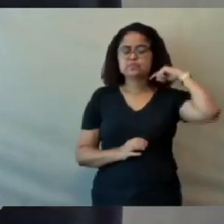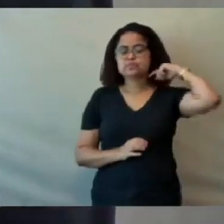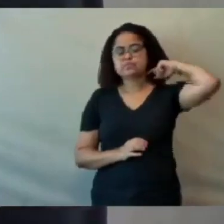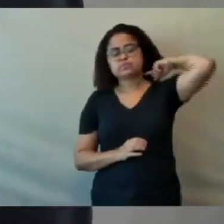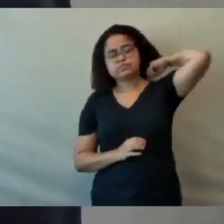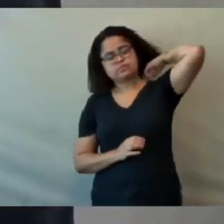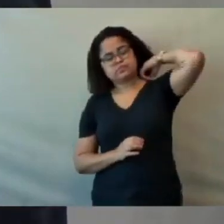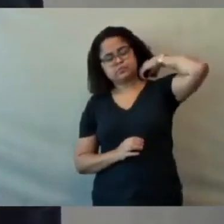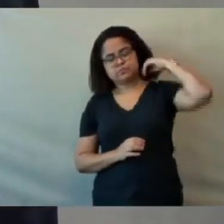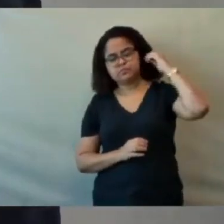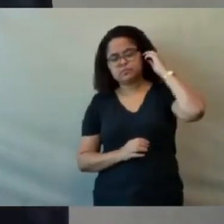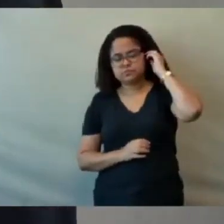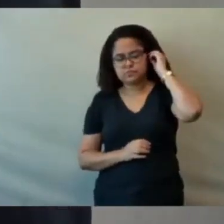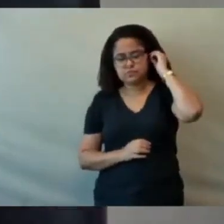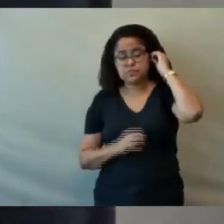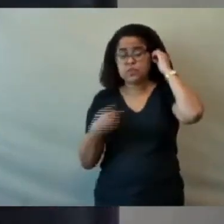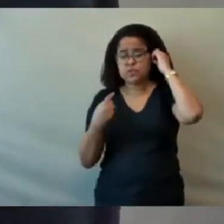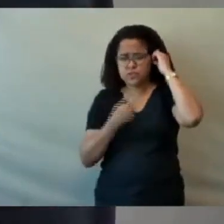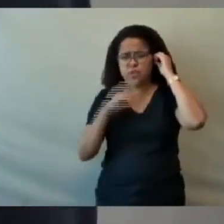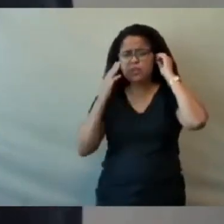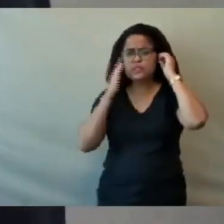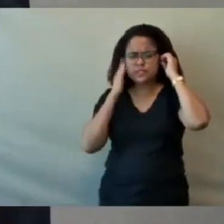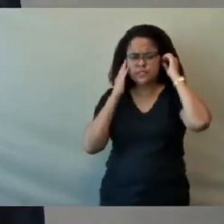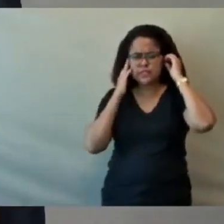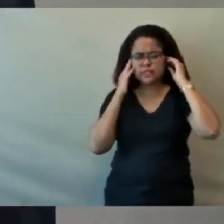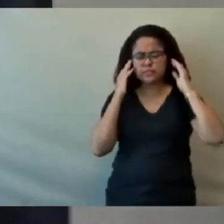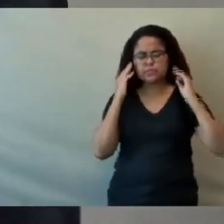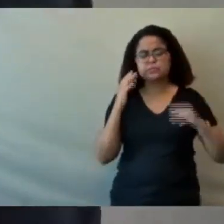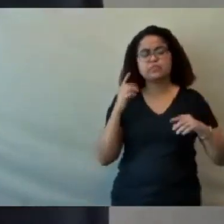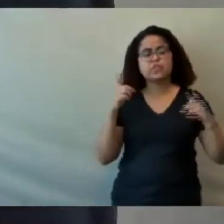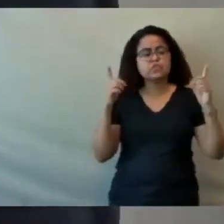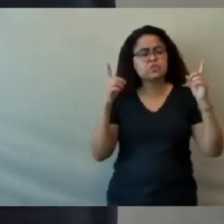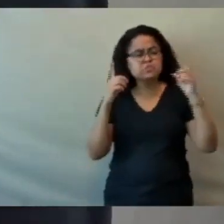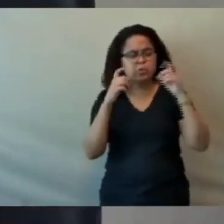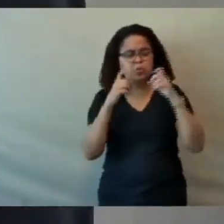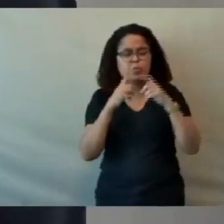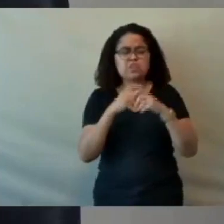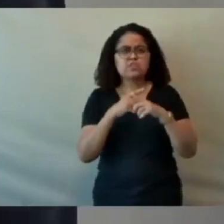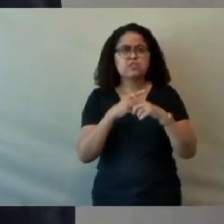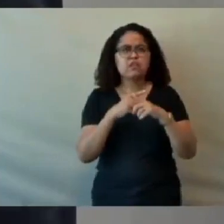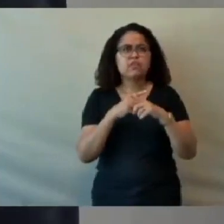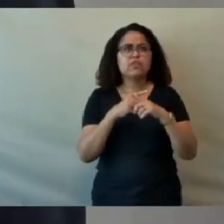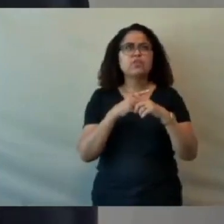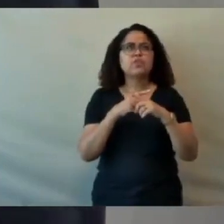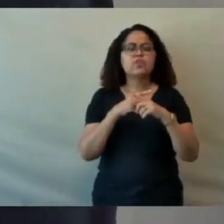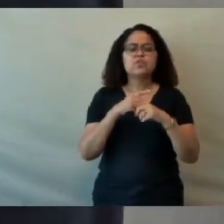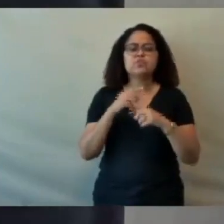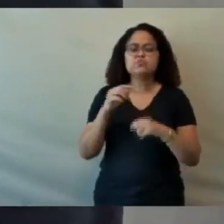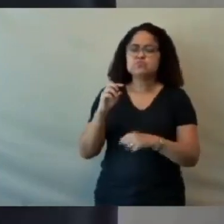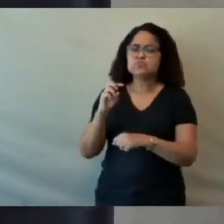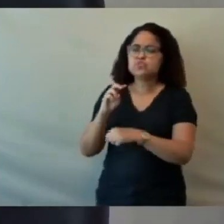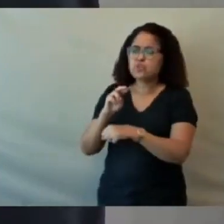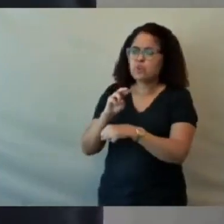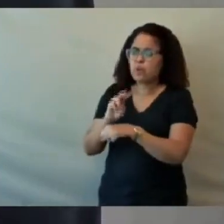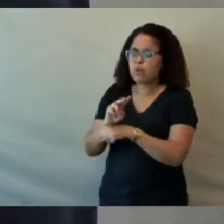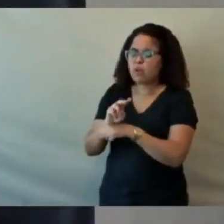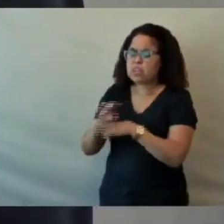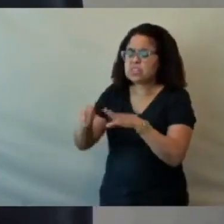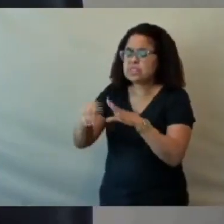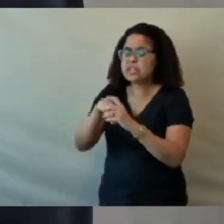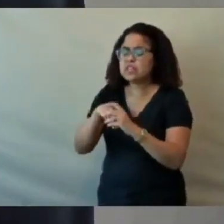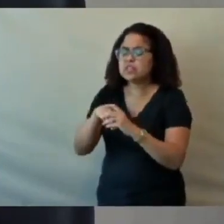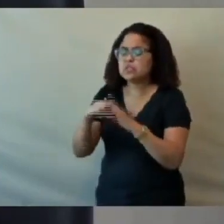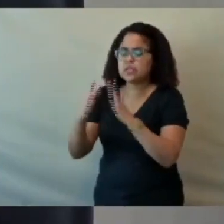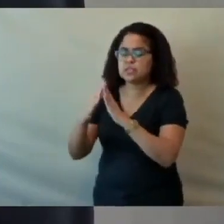entende que todos nós temos a preocupação, eu tenho a preocupação de colocar um cuidador dentro da residência. Antes dele ir para a residência,